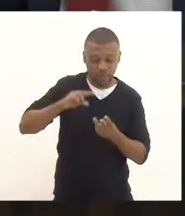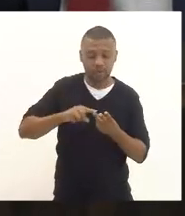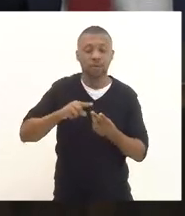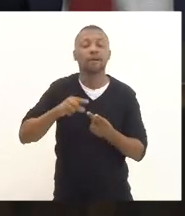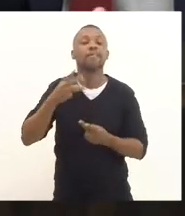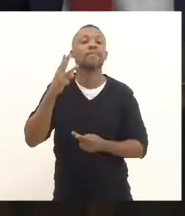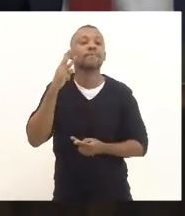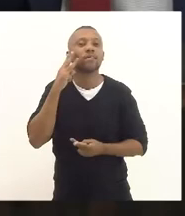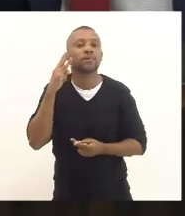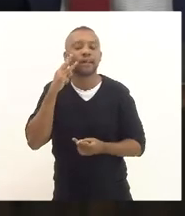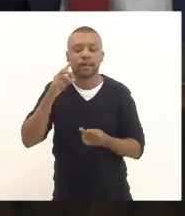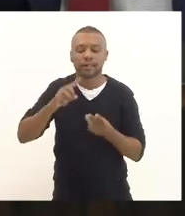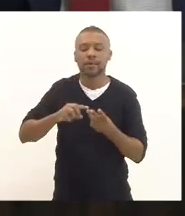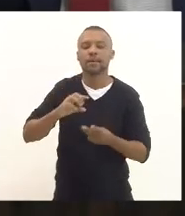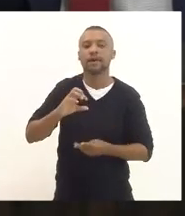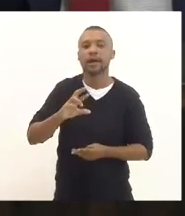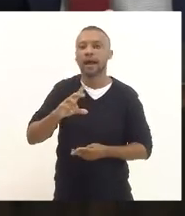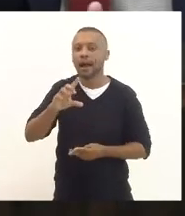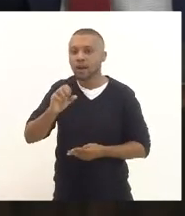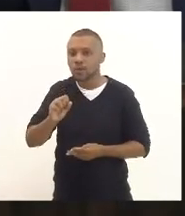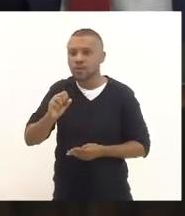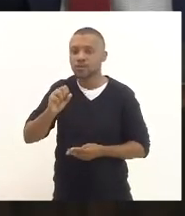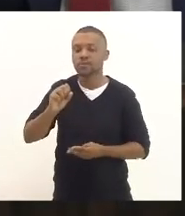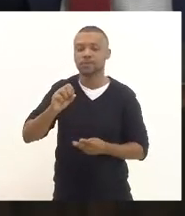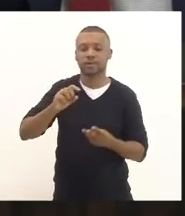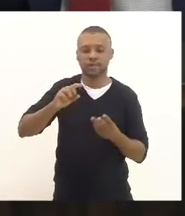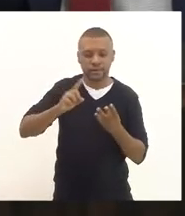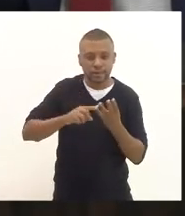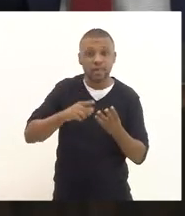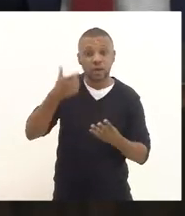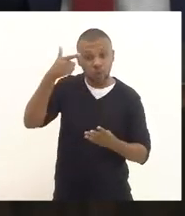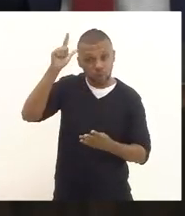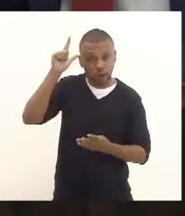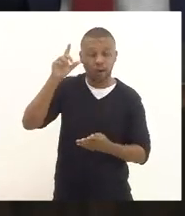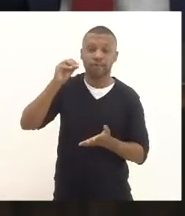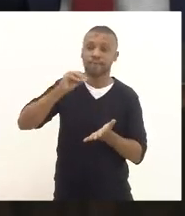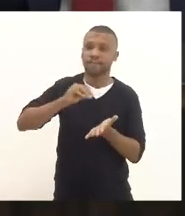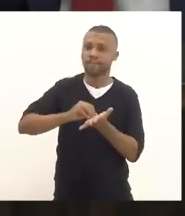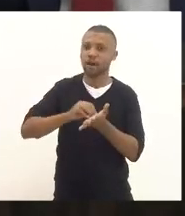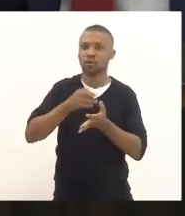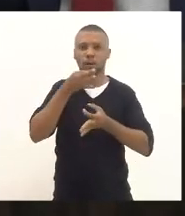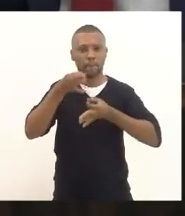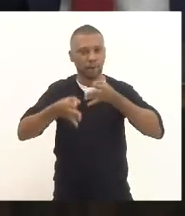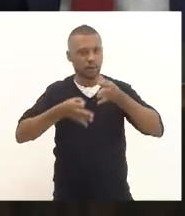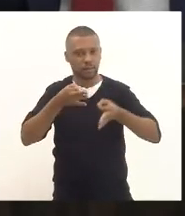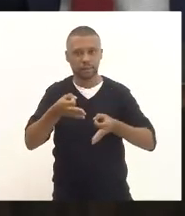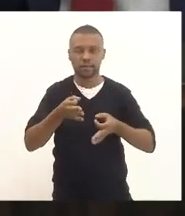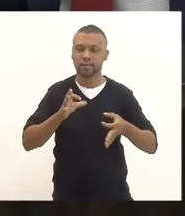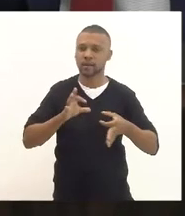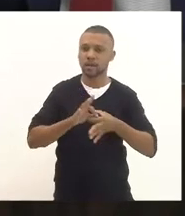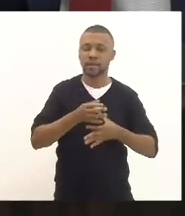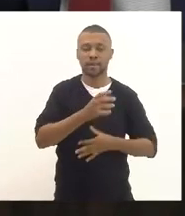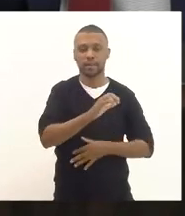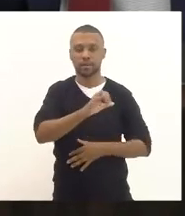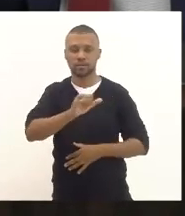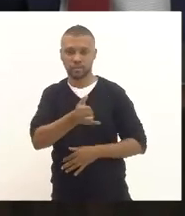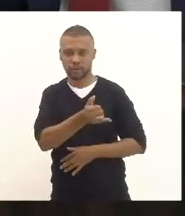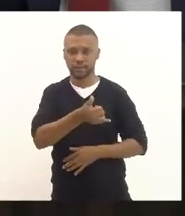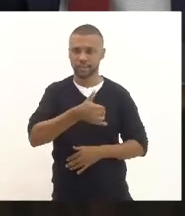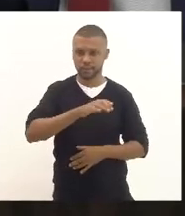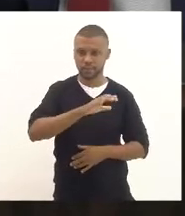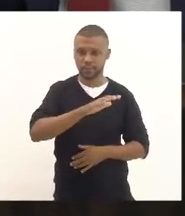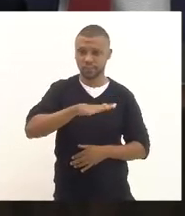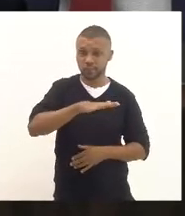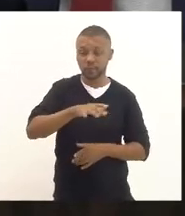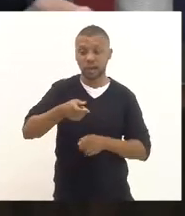Carlos Macedo Luiz Paulo Márcio Pacheco vendendo de pareceres das comissões condição Justiça